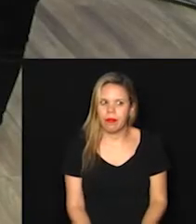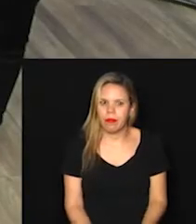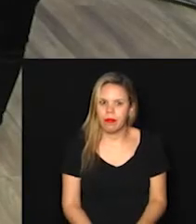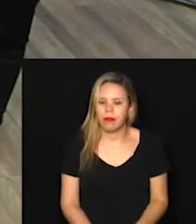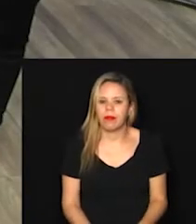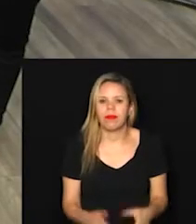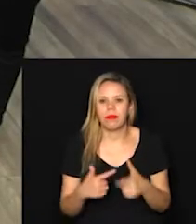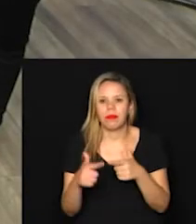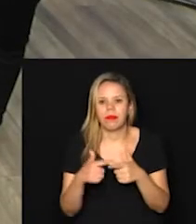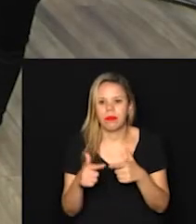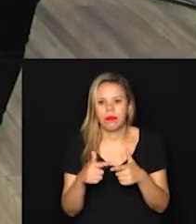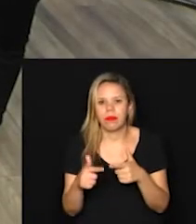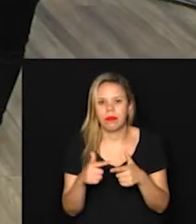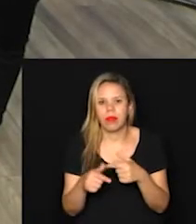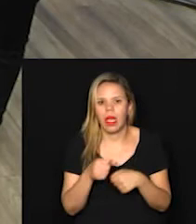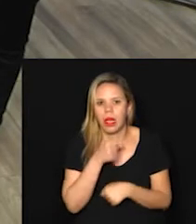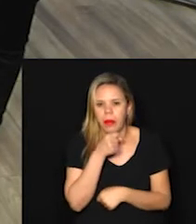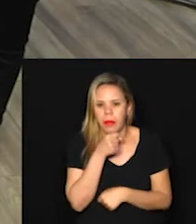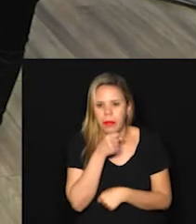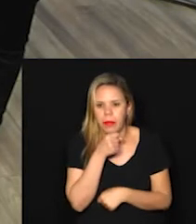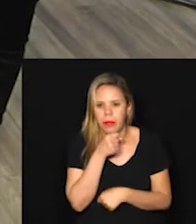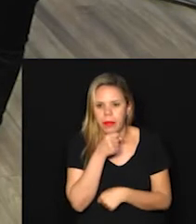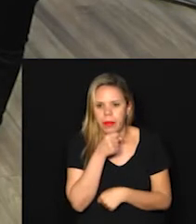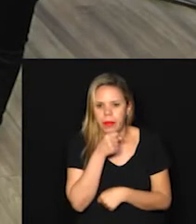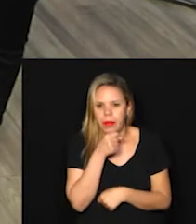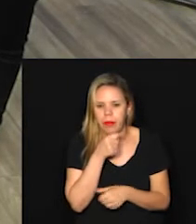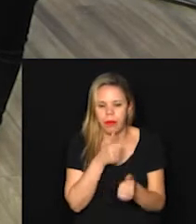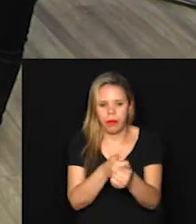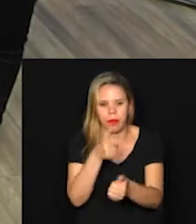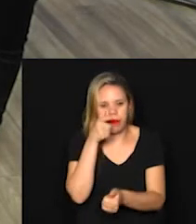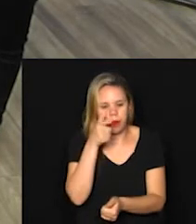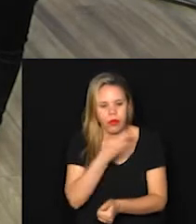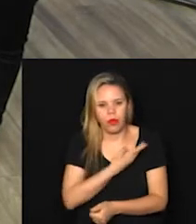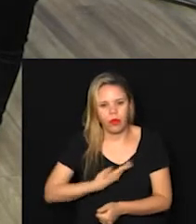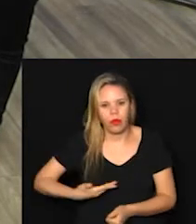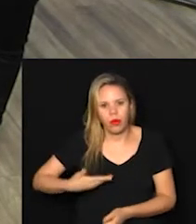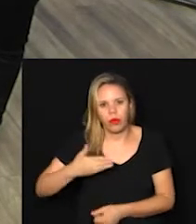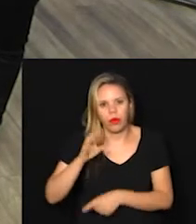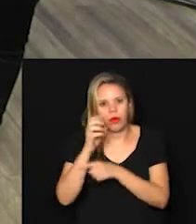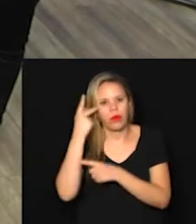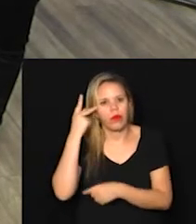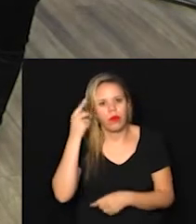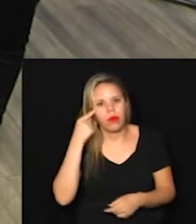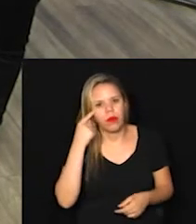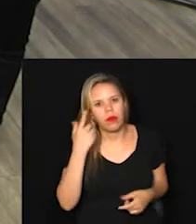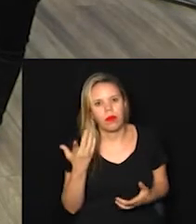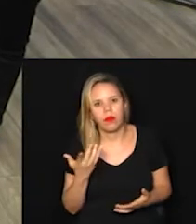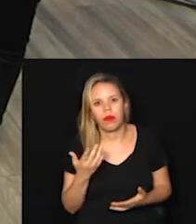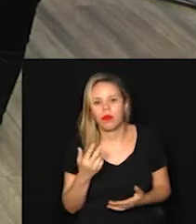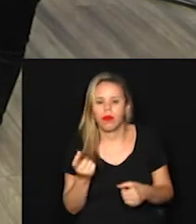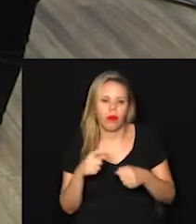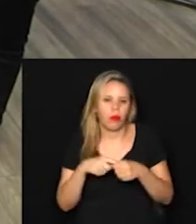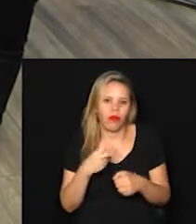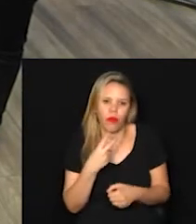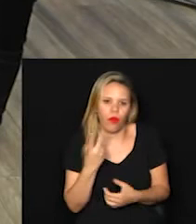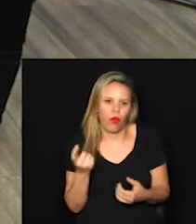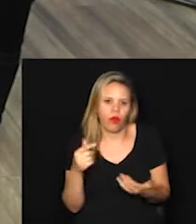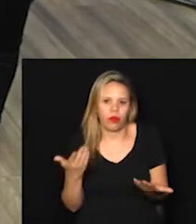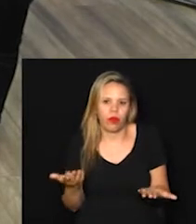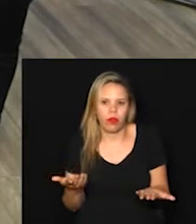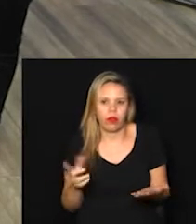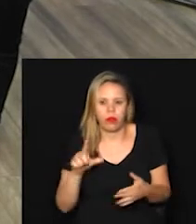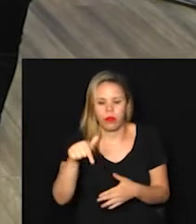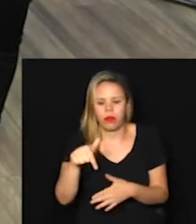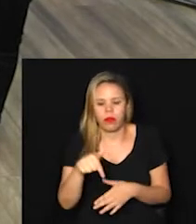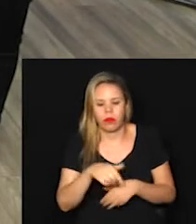Nós tivemos nesta reportagem que a gente estava acompanhando do governo do estado de São Paulo. Se não der para voltar ainda hoje, depois